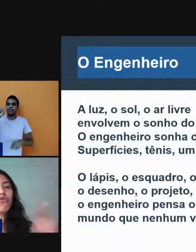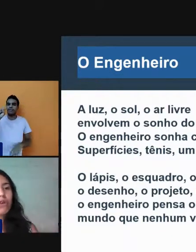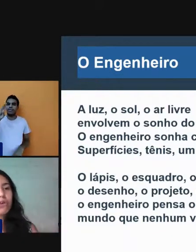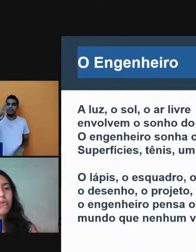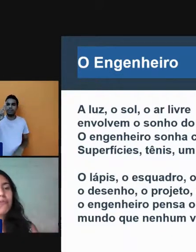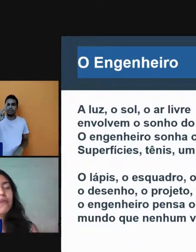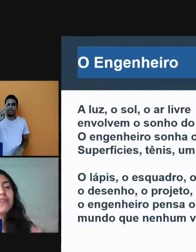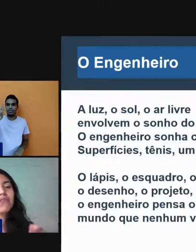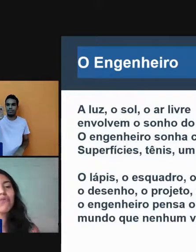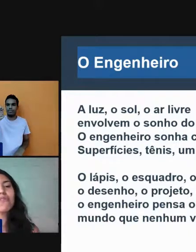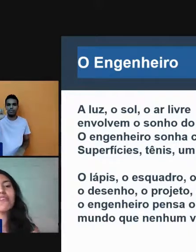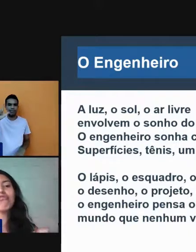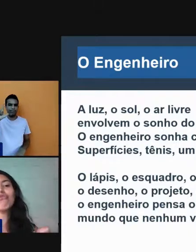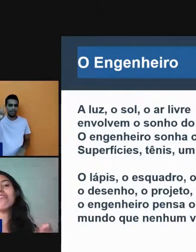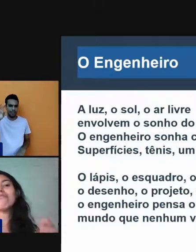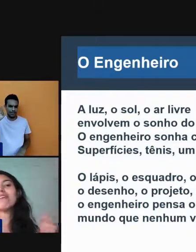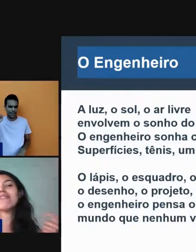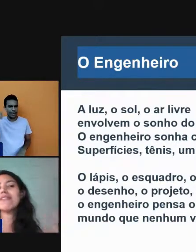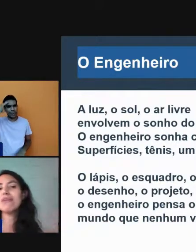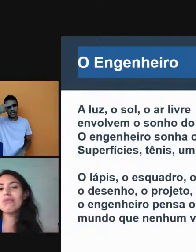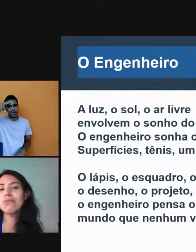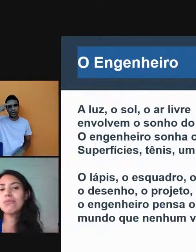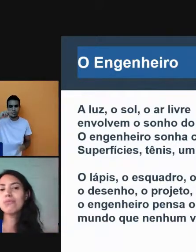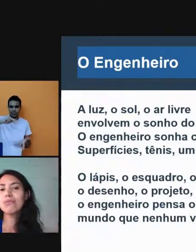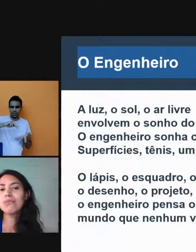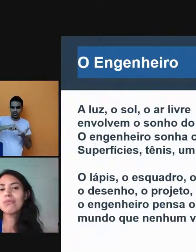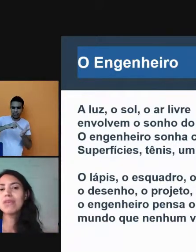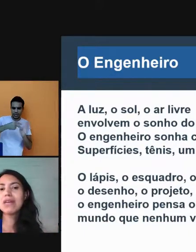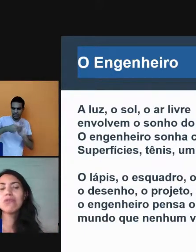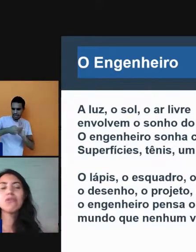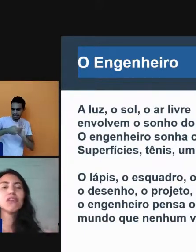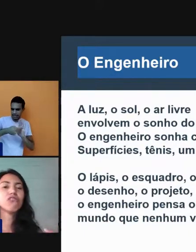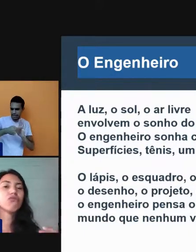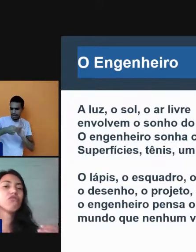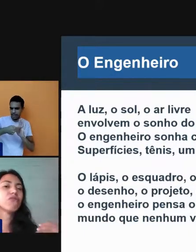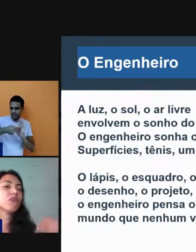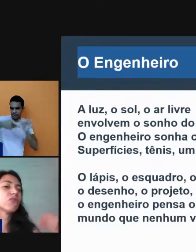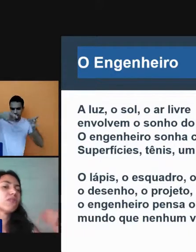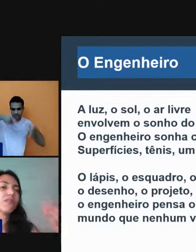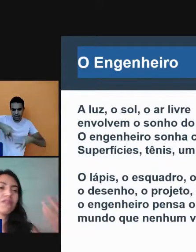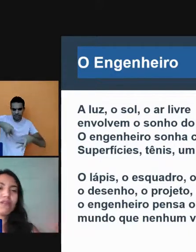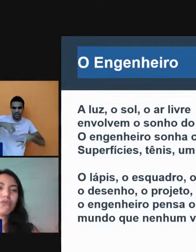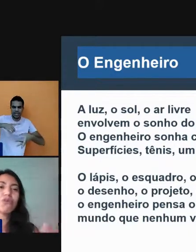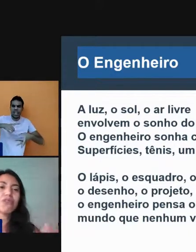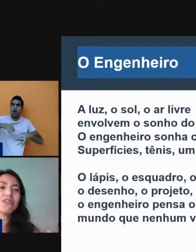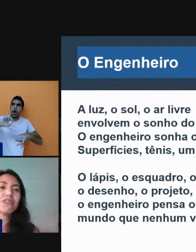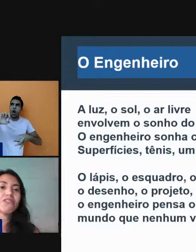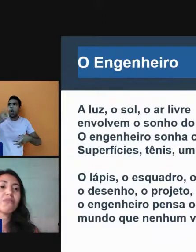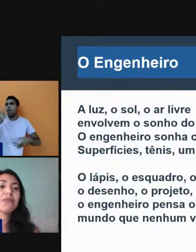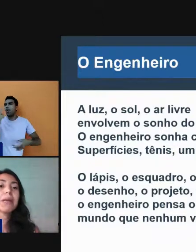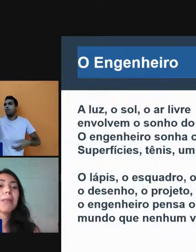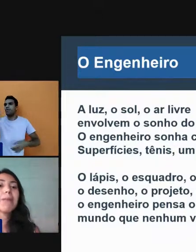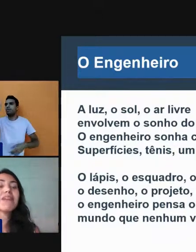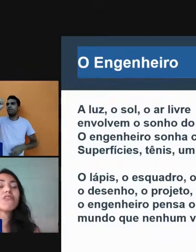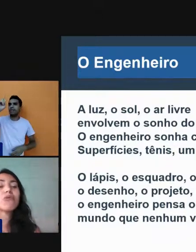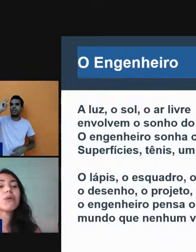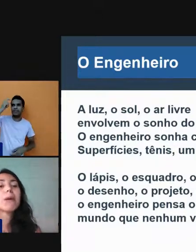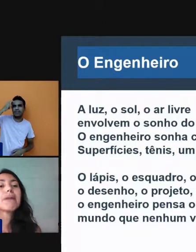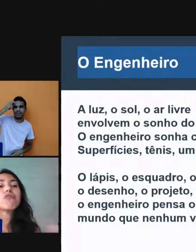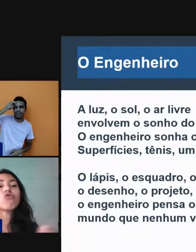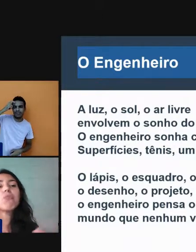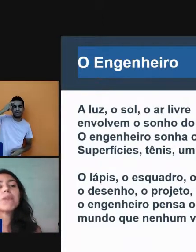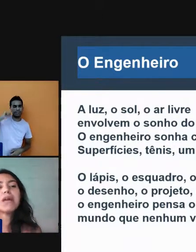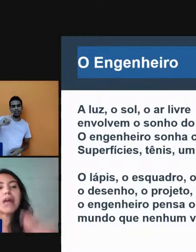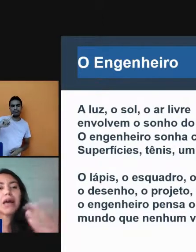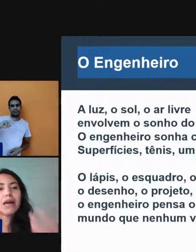o sonho não no sentido de evasão, né, não no sentido de valorização do inconsciente, mas